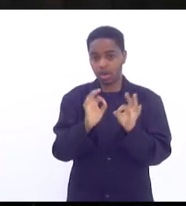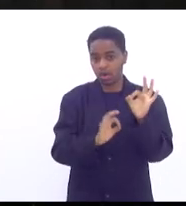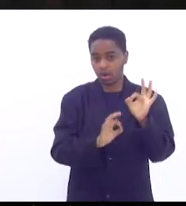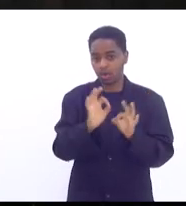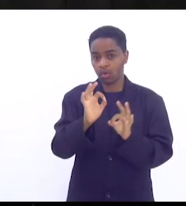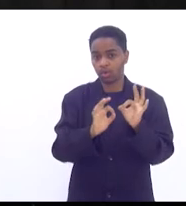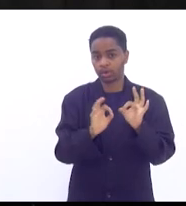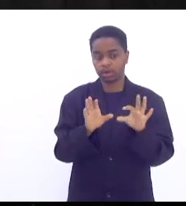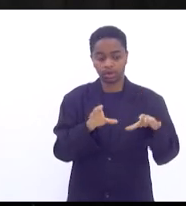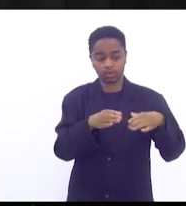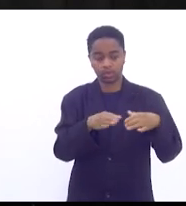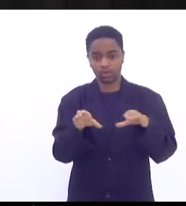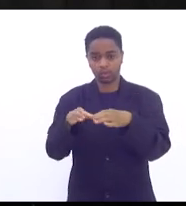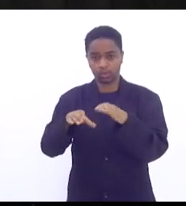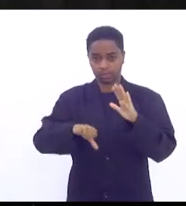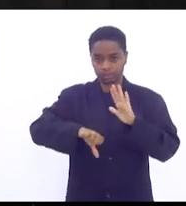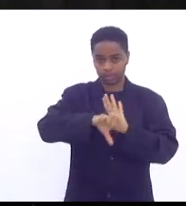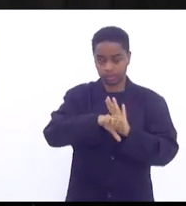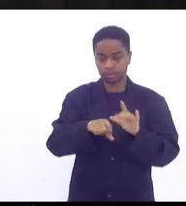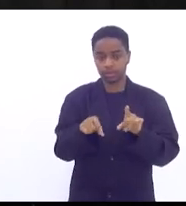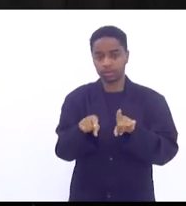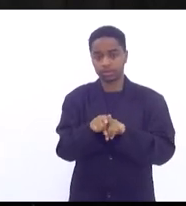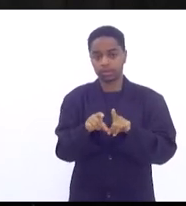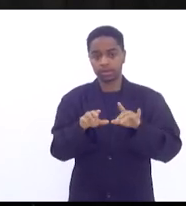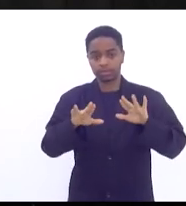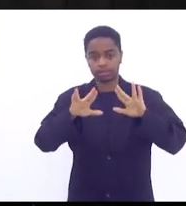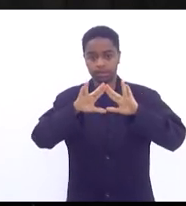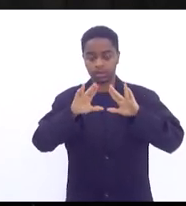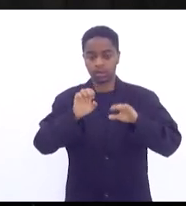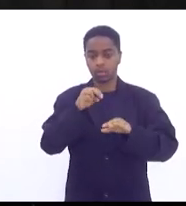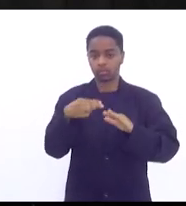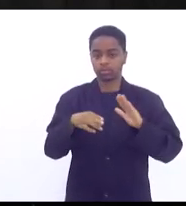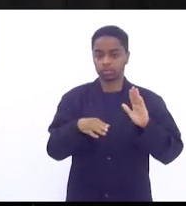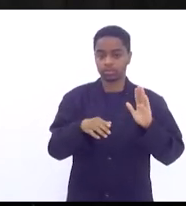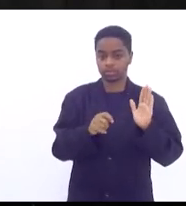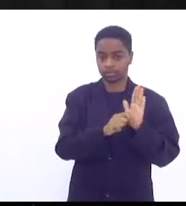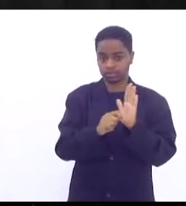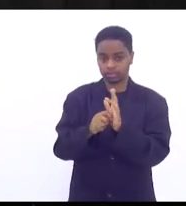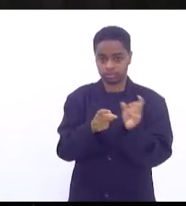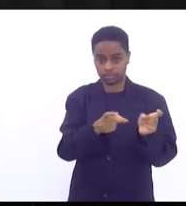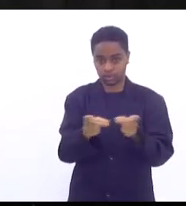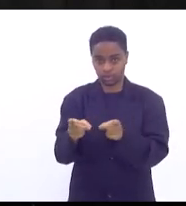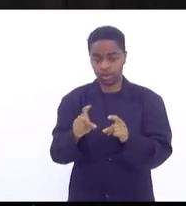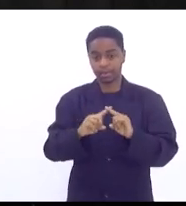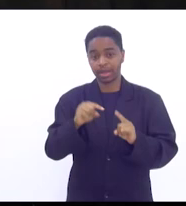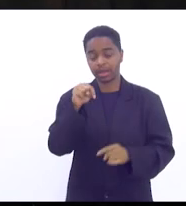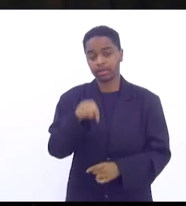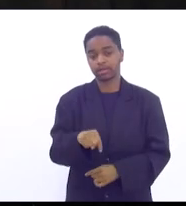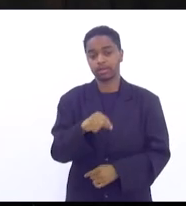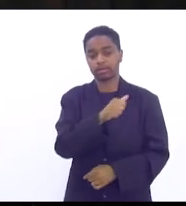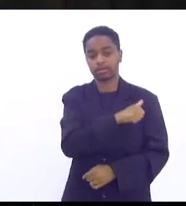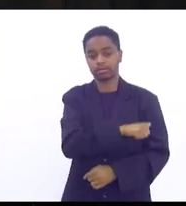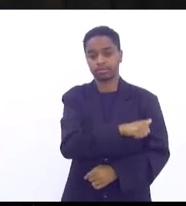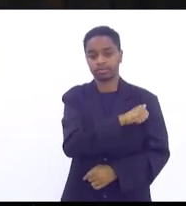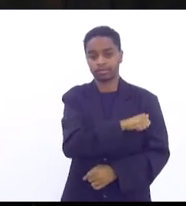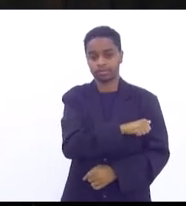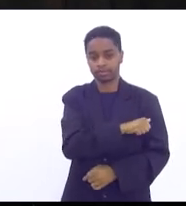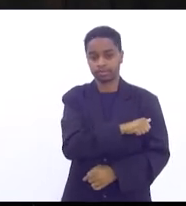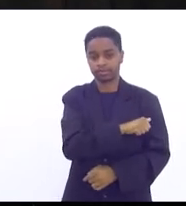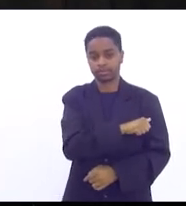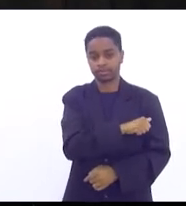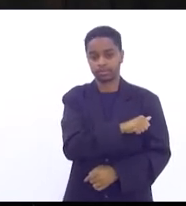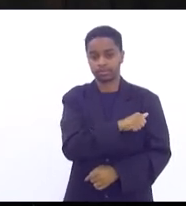organizações criminosas da milícia ou do tráfico. O Rio de Janeiro,